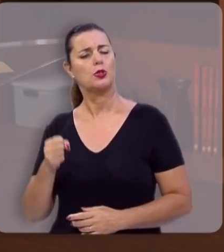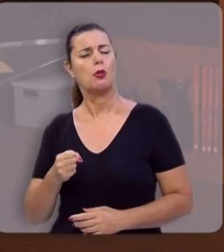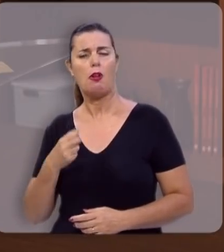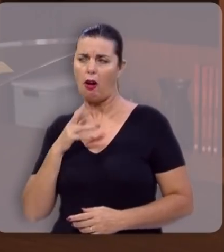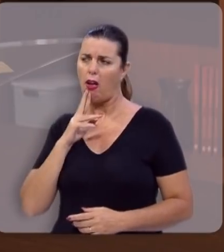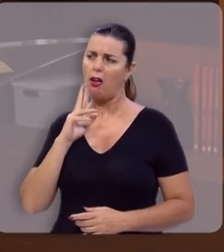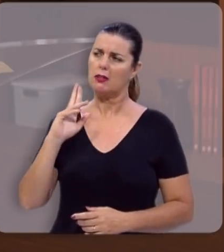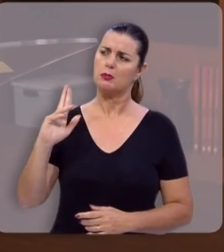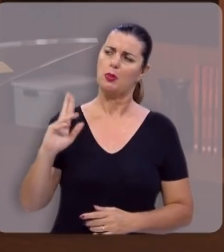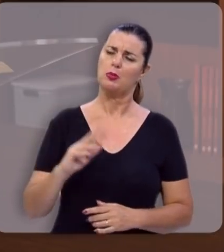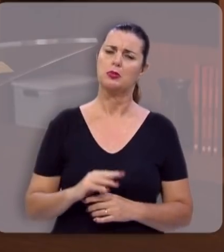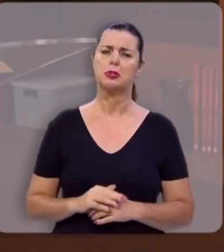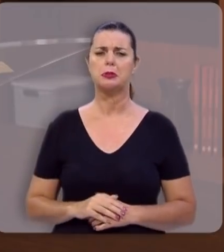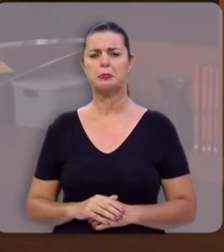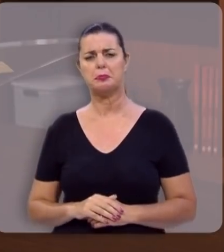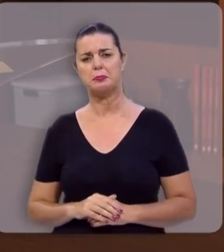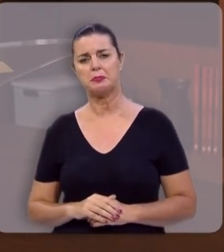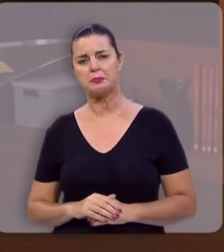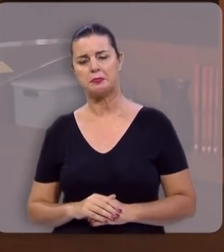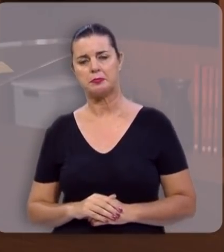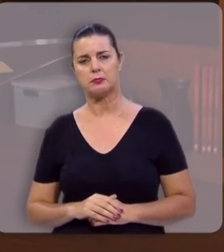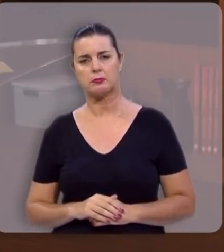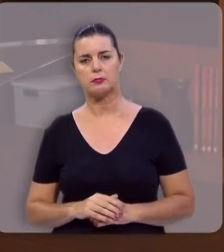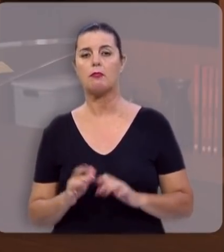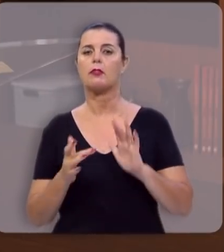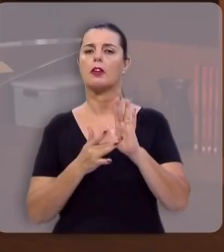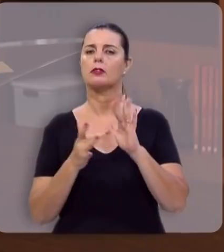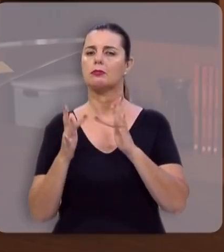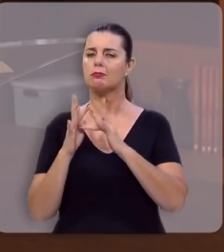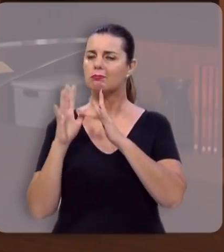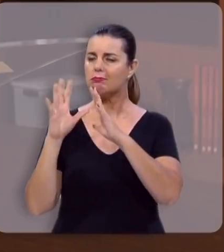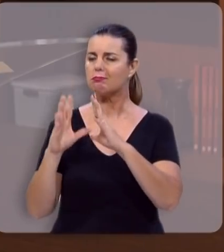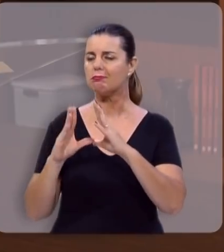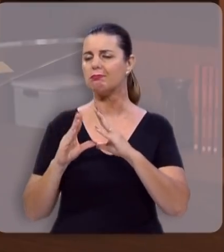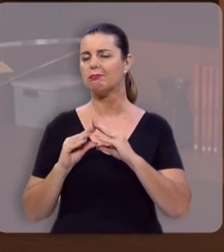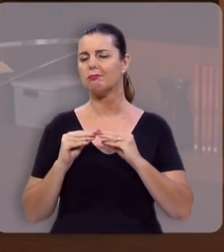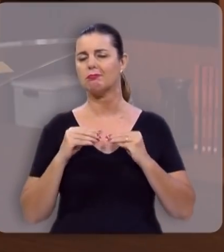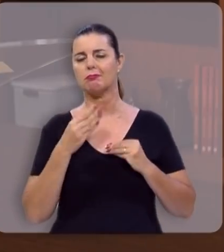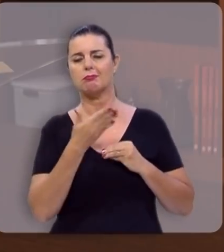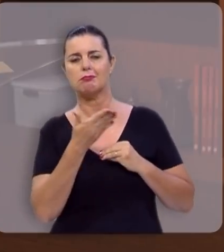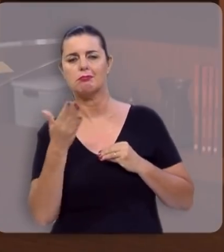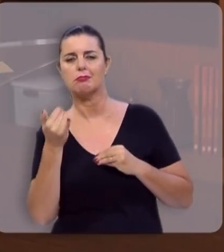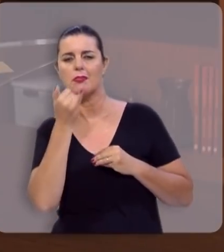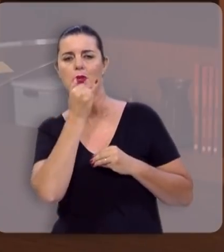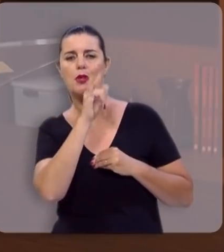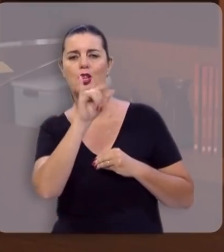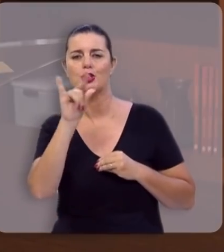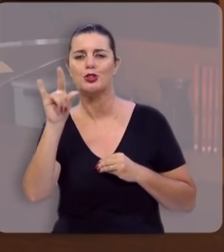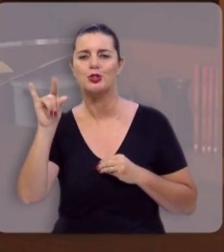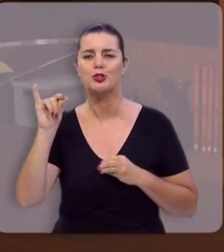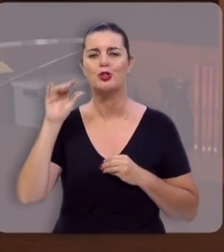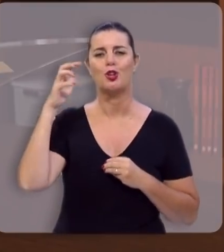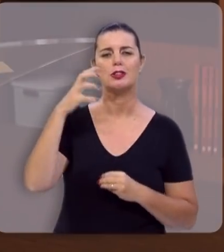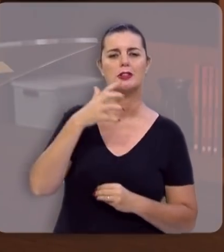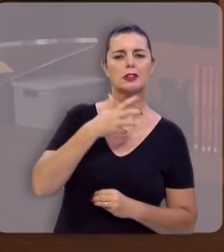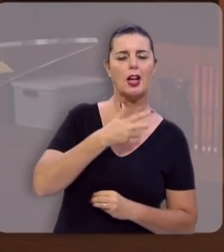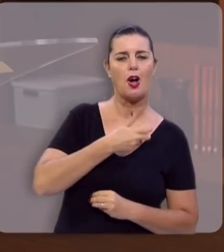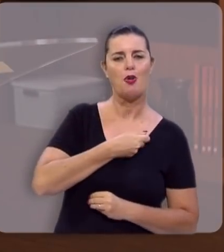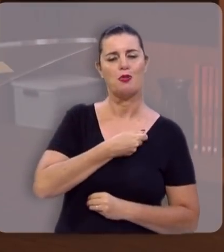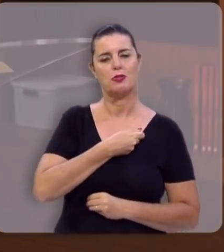voz. E Jesus recebe você, e perdoa você, e salva